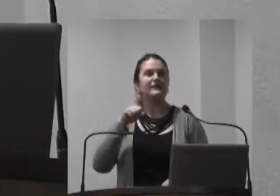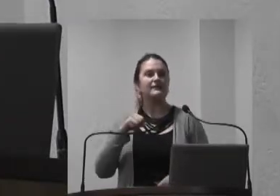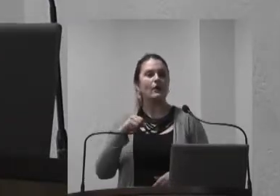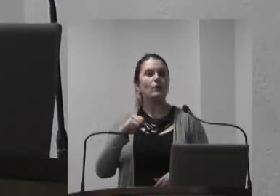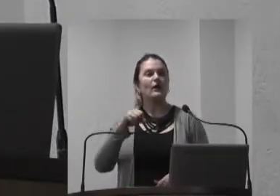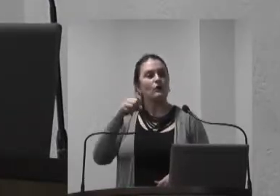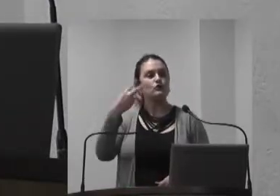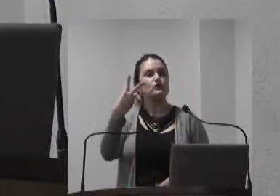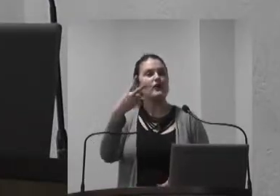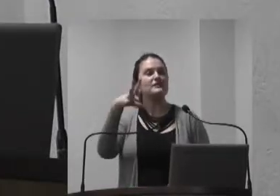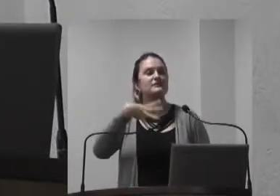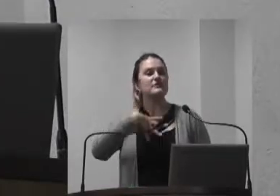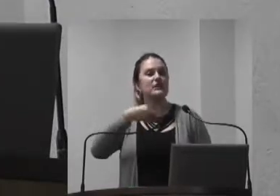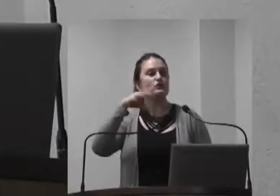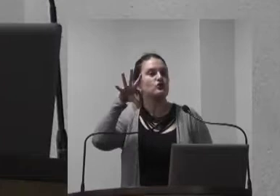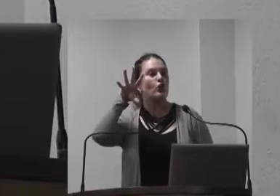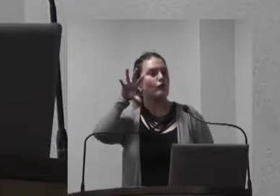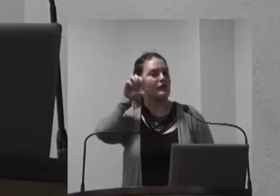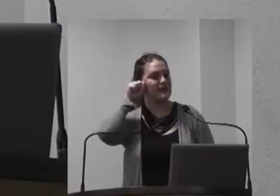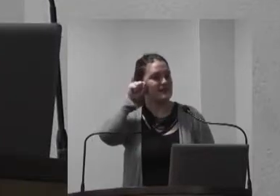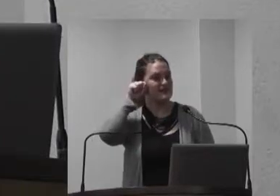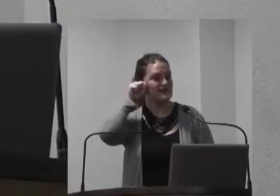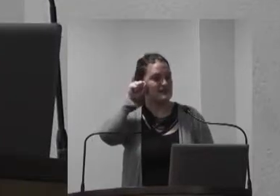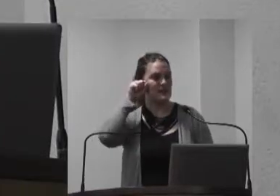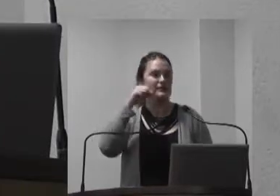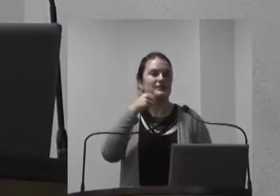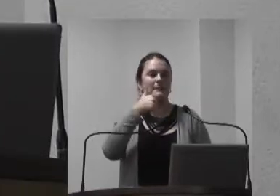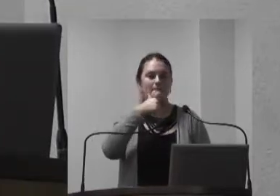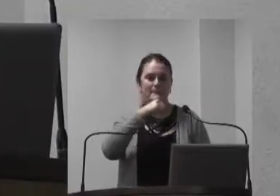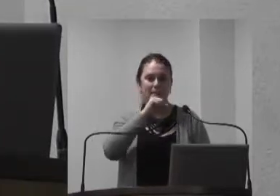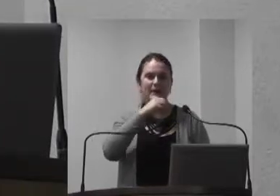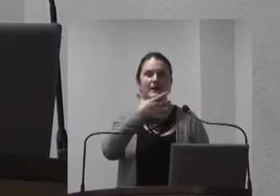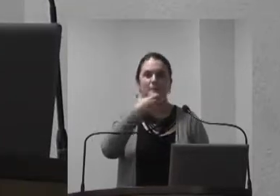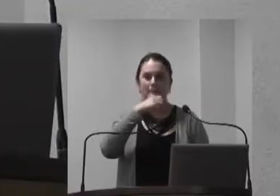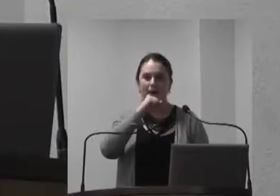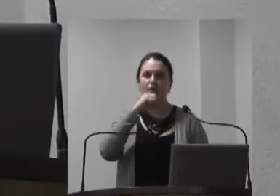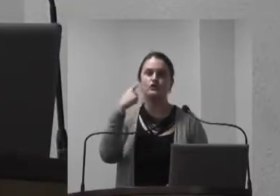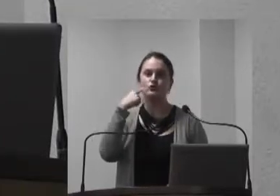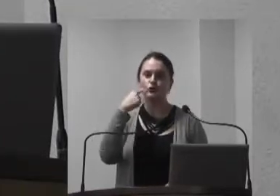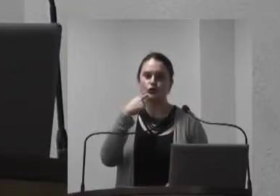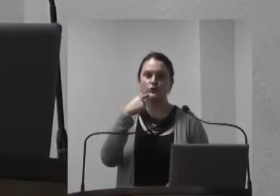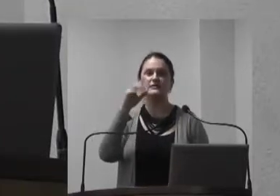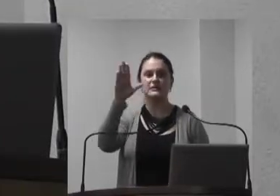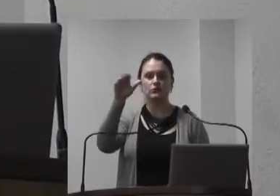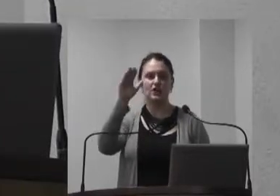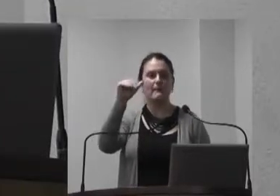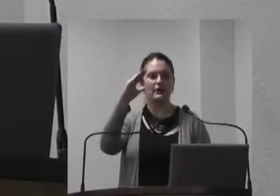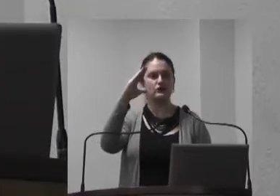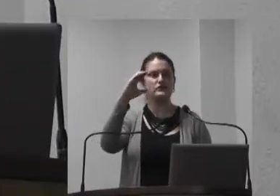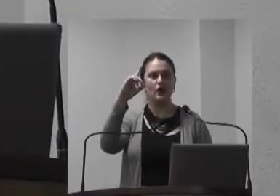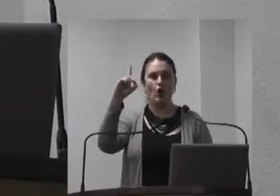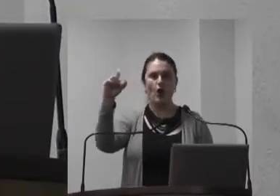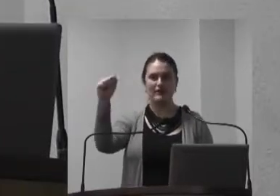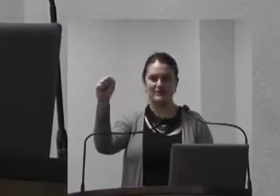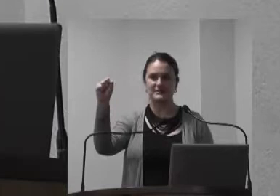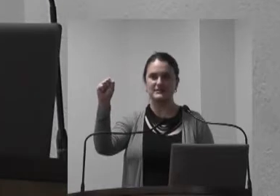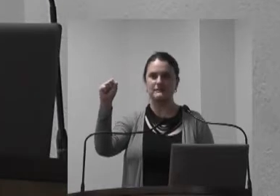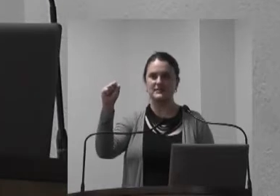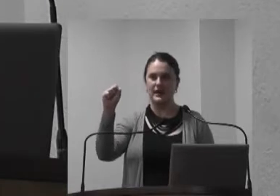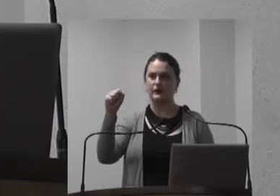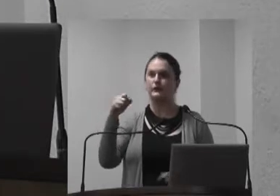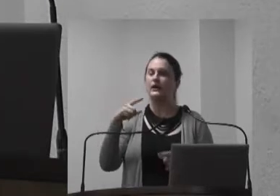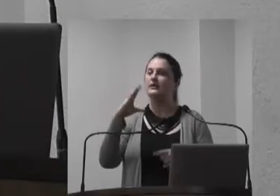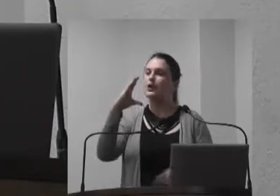né? Então, os 2 filhos ouvintes de mamãe e papai surdo são chamados de